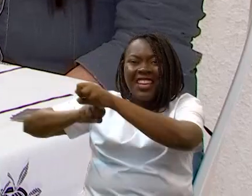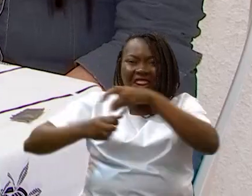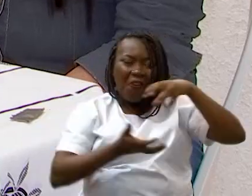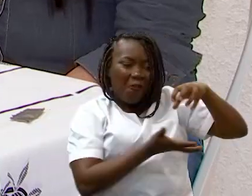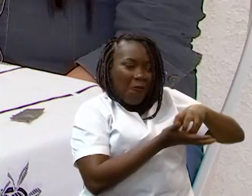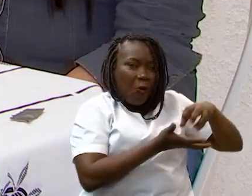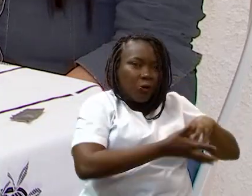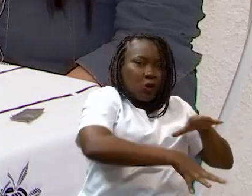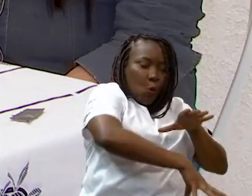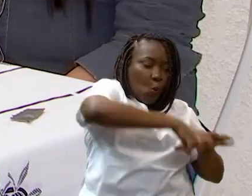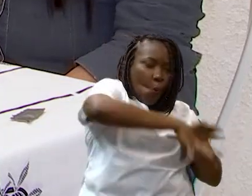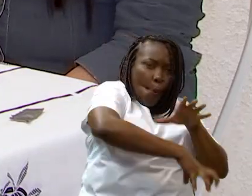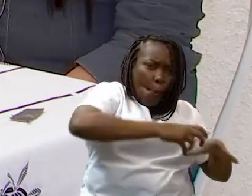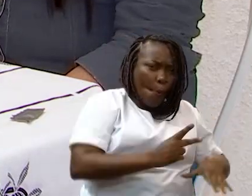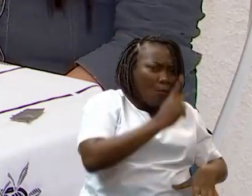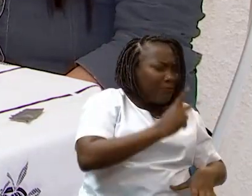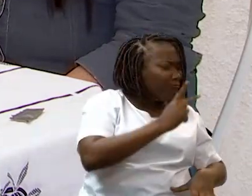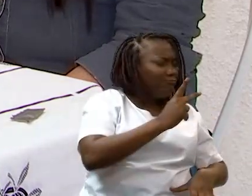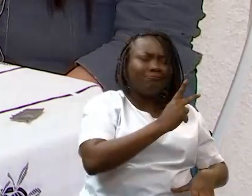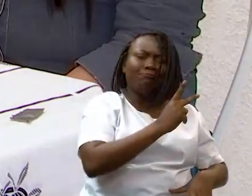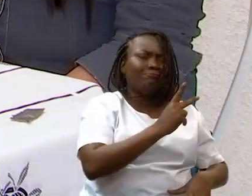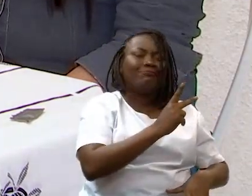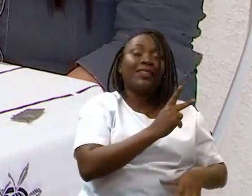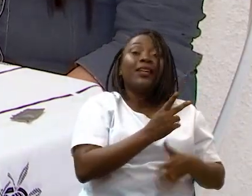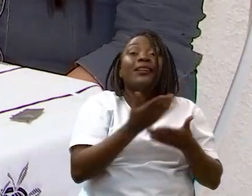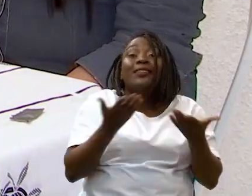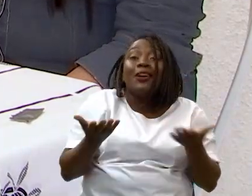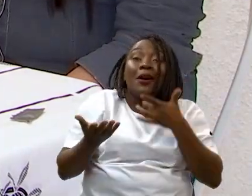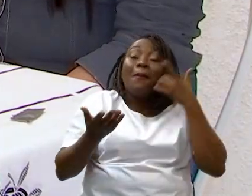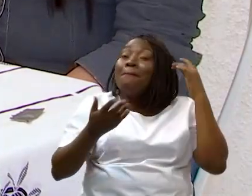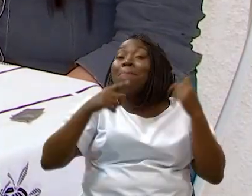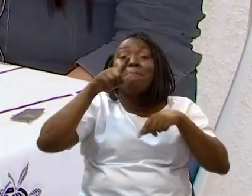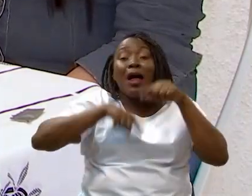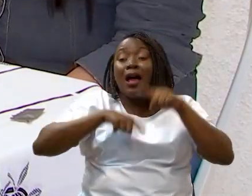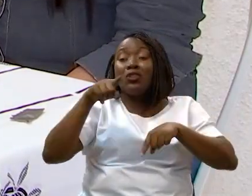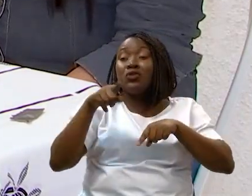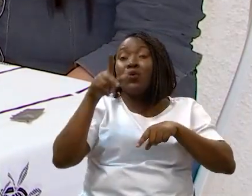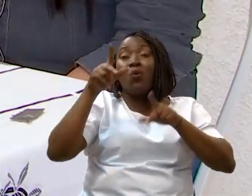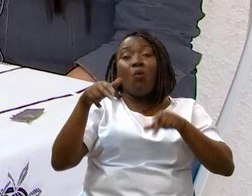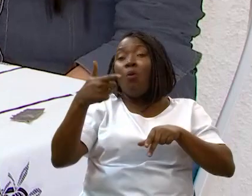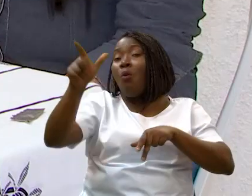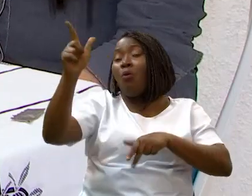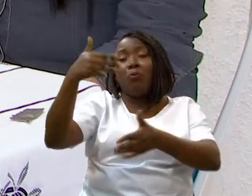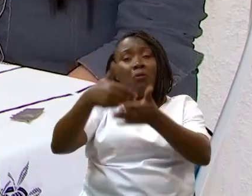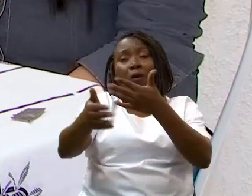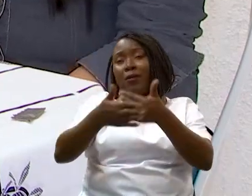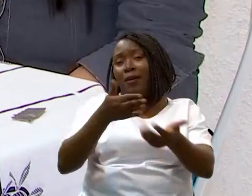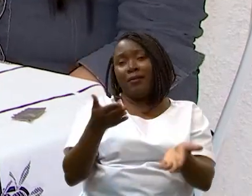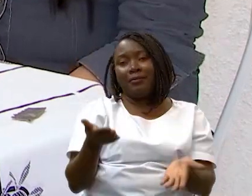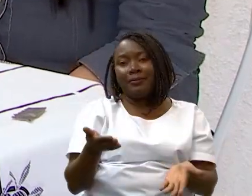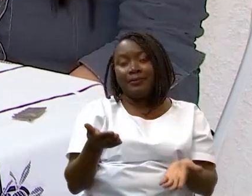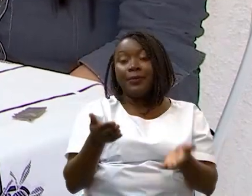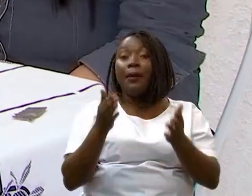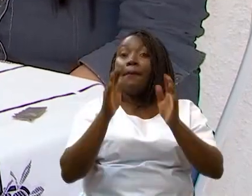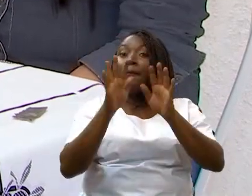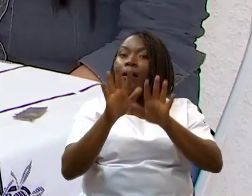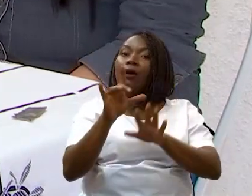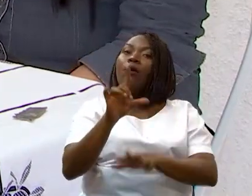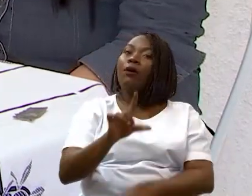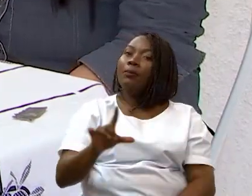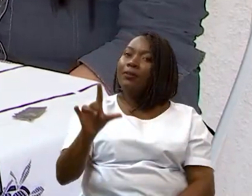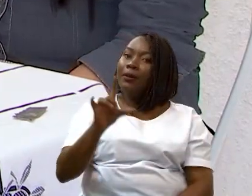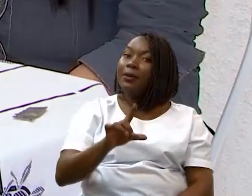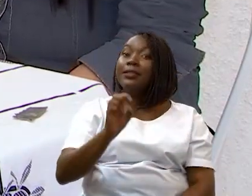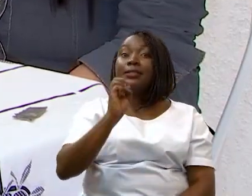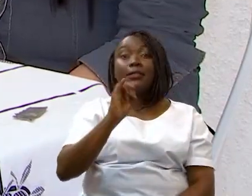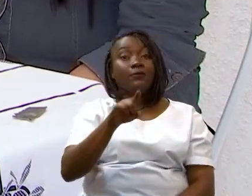não do petróleo. Sim. Então, ele fica um plástico como outro qualquer, tá? Agora,